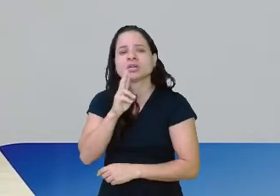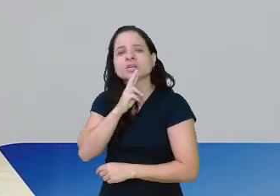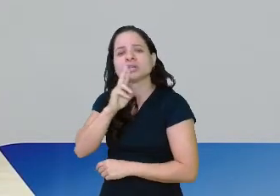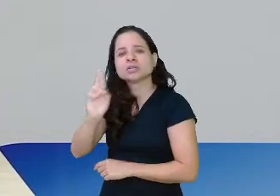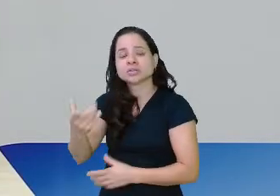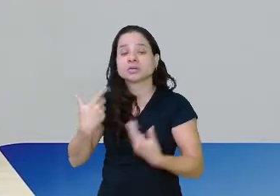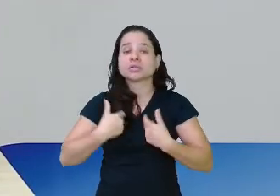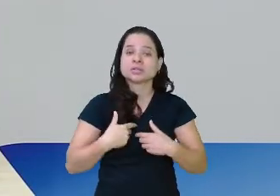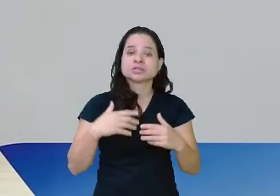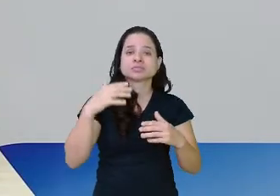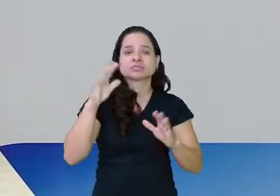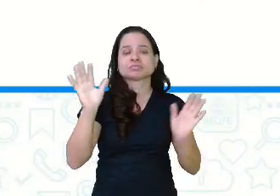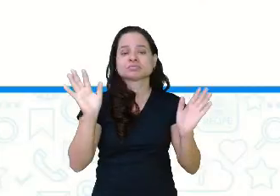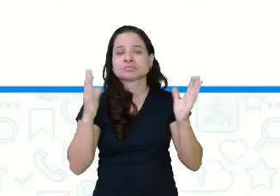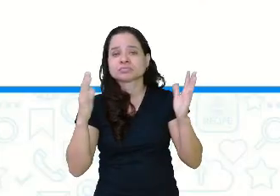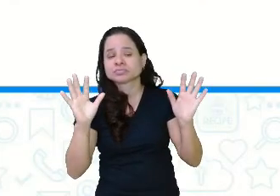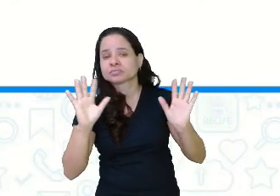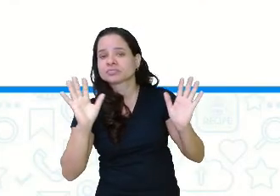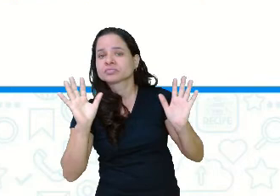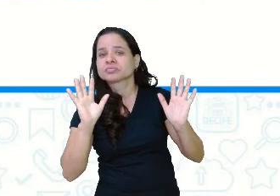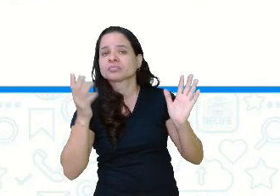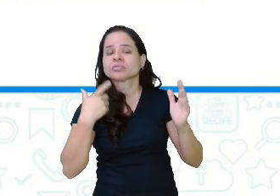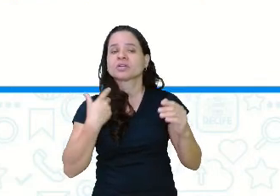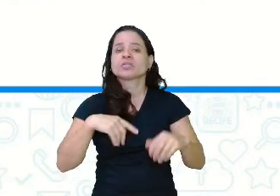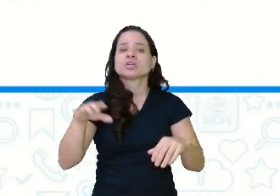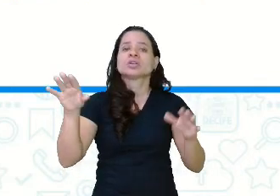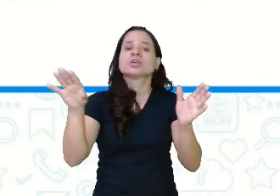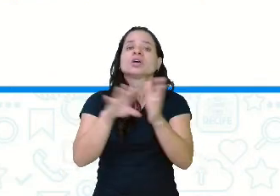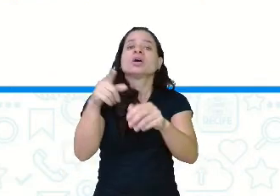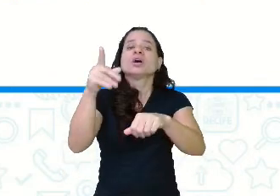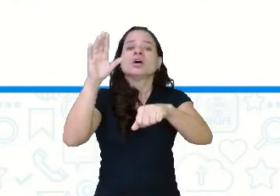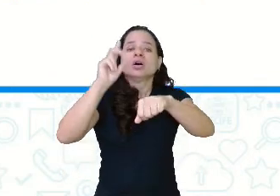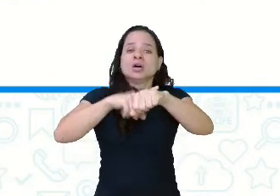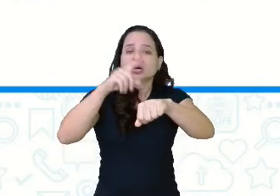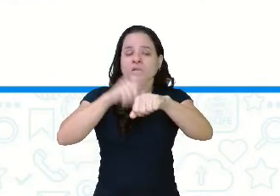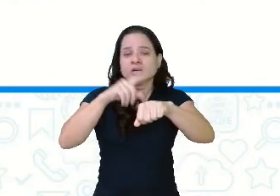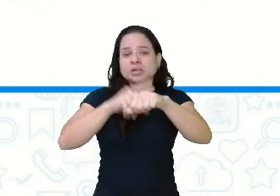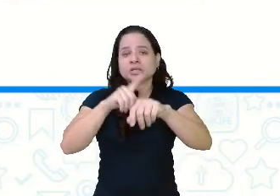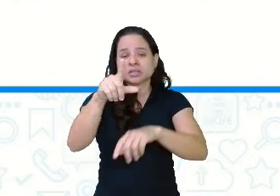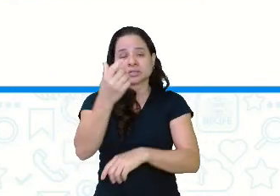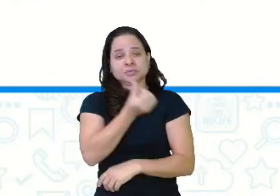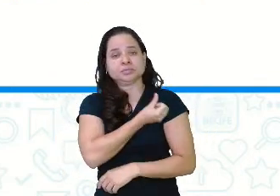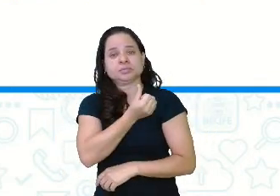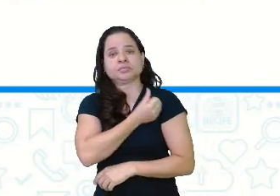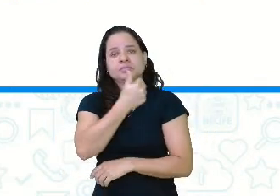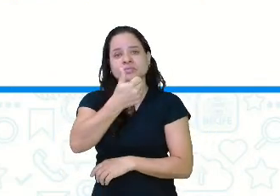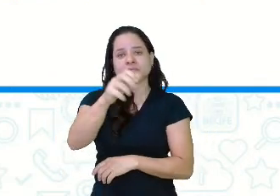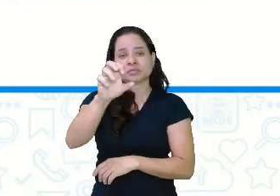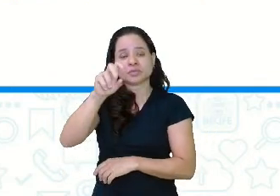me despedir, eu vou deixar aqui a hora do registro. No número